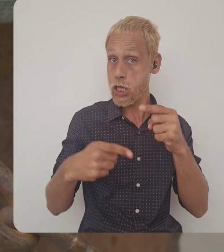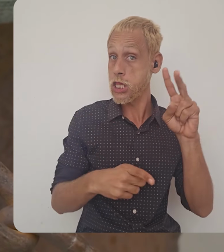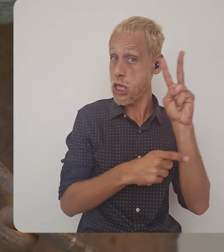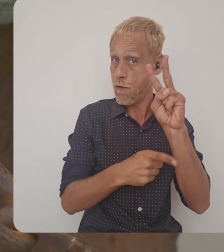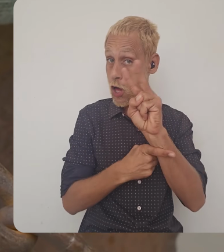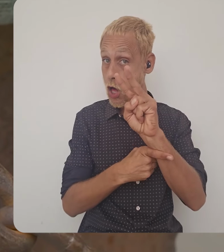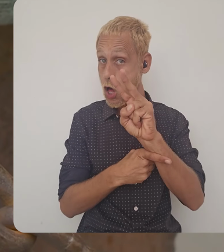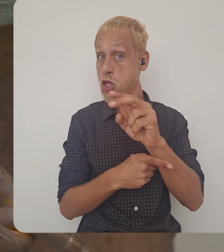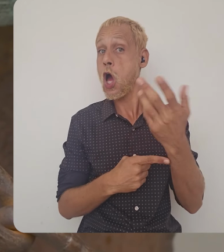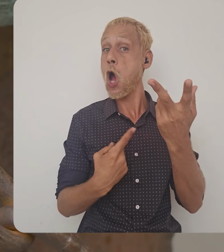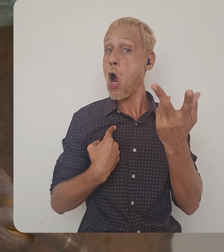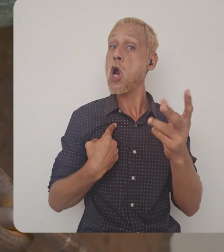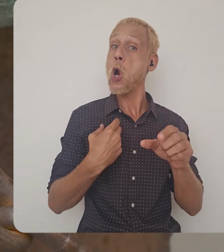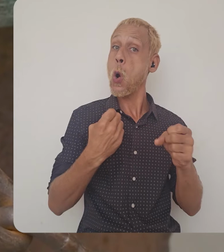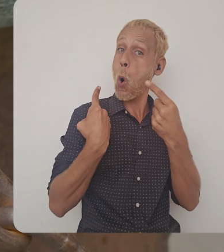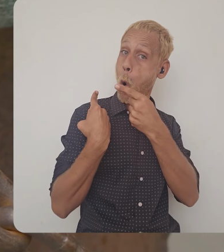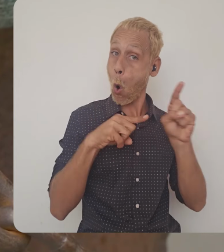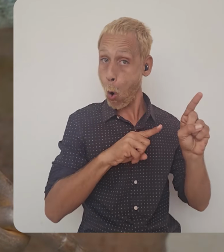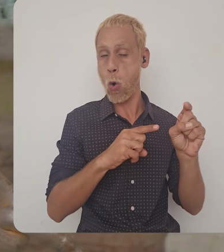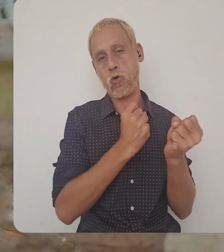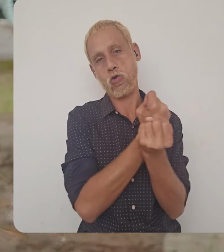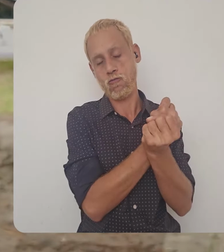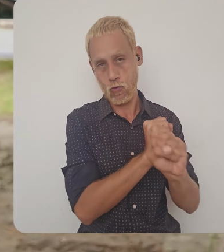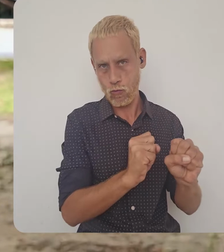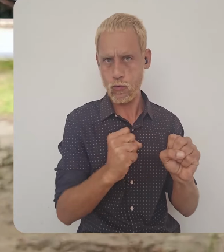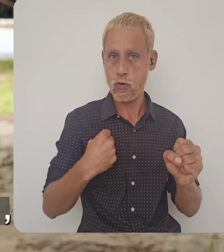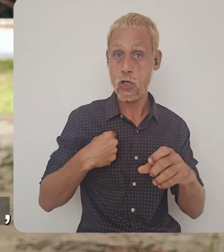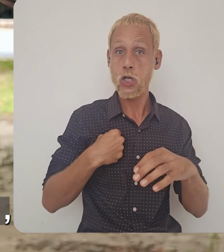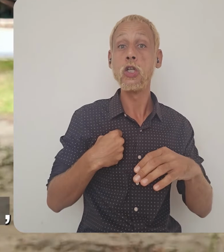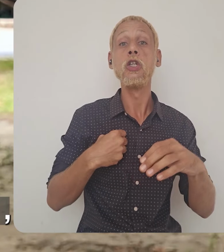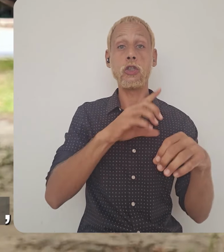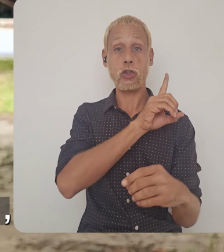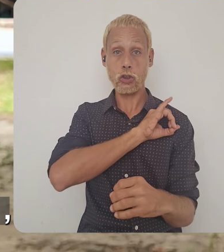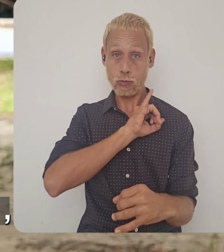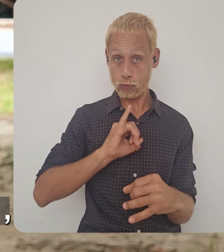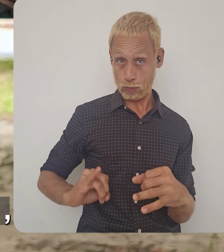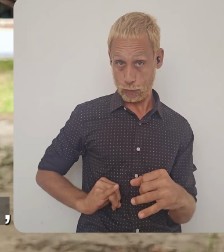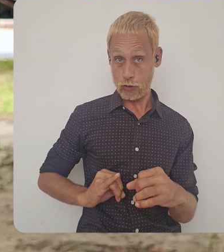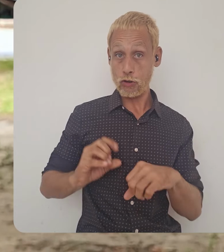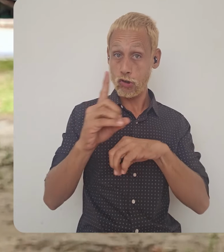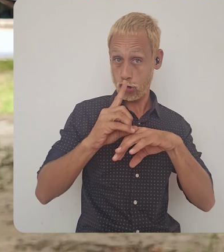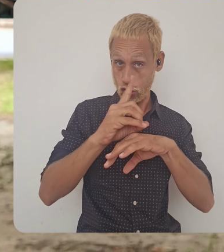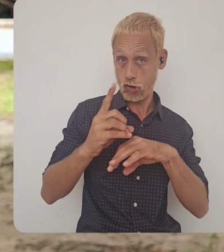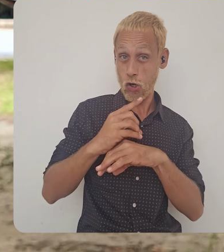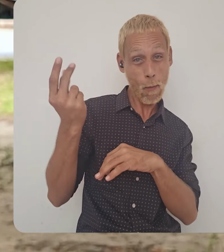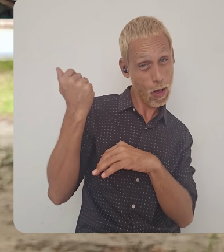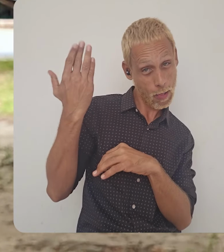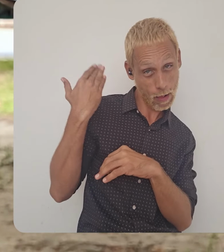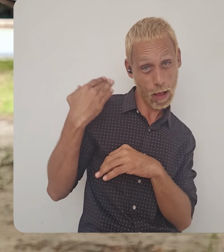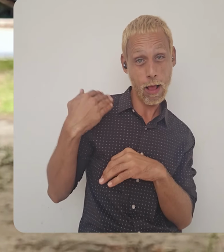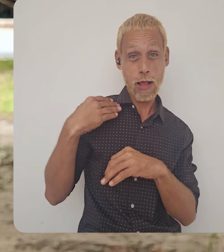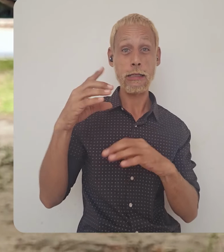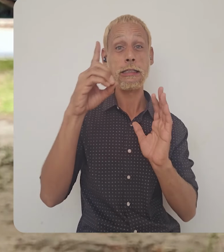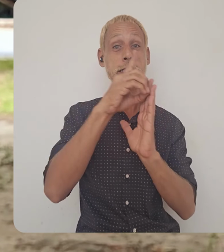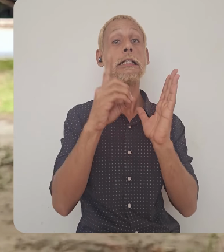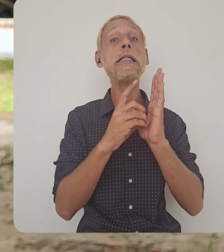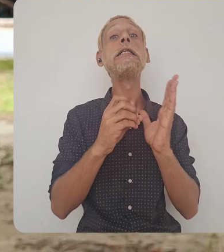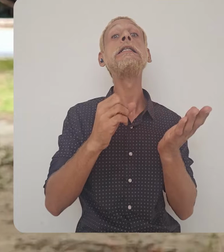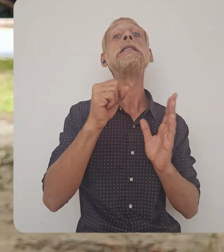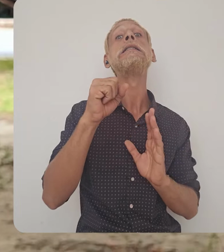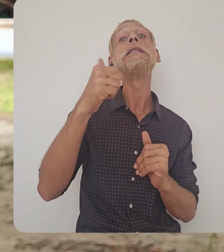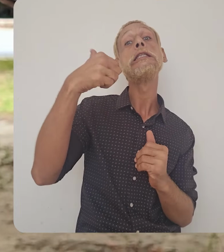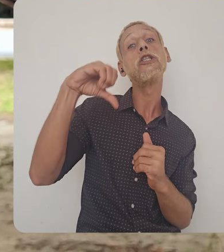e opositores da abolição. Do Império Digital existe um paralelo muito interessante, porque na época do século XIX e a maior parte do século